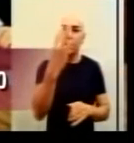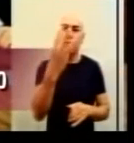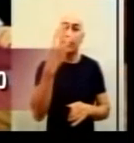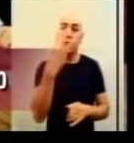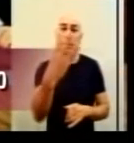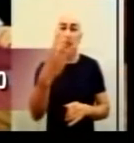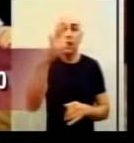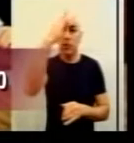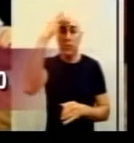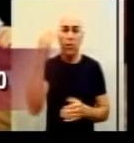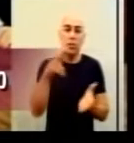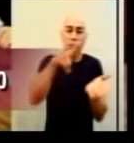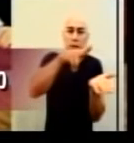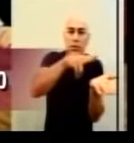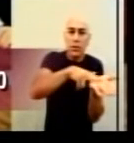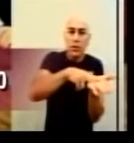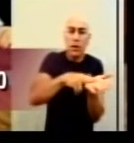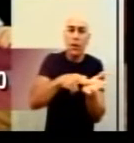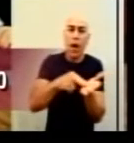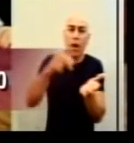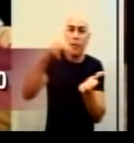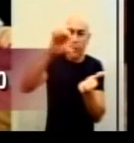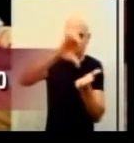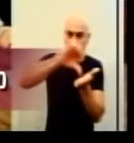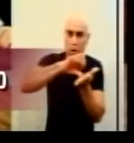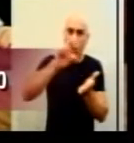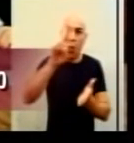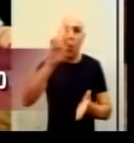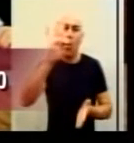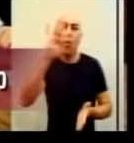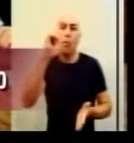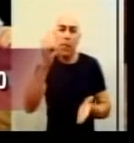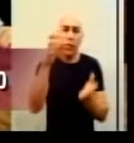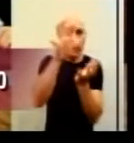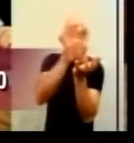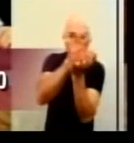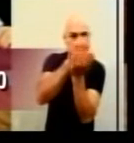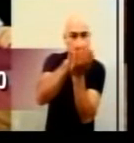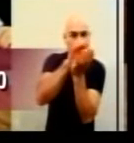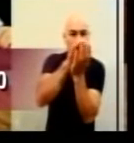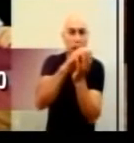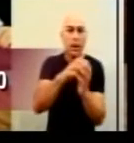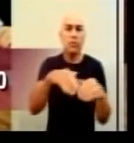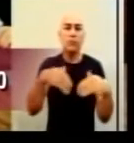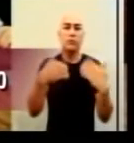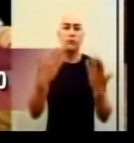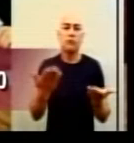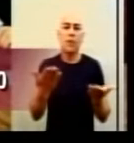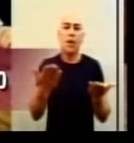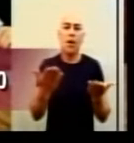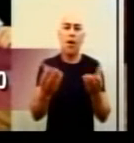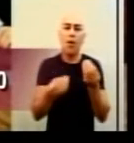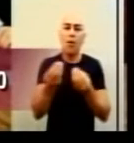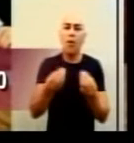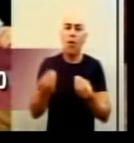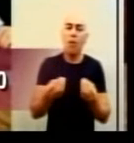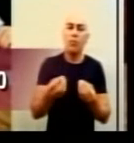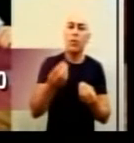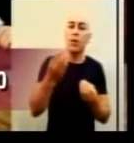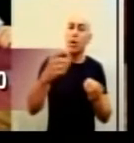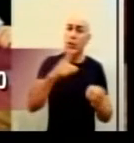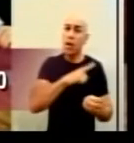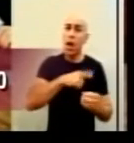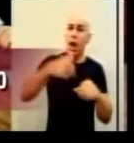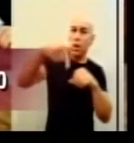33 pessoas internadas na UPA até ontem, UPA Jaguaré, sendo que havia sido anunciado 32